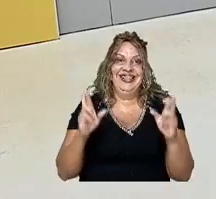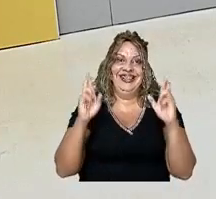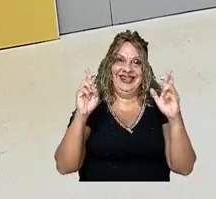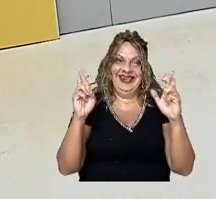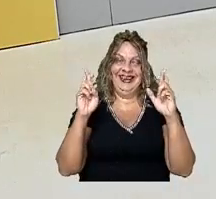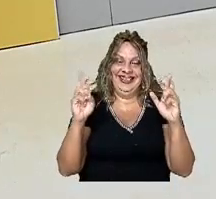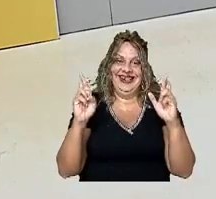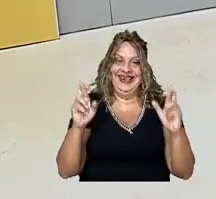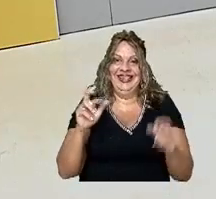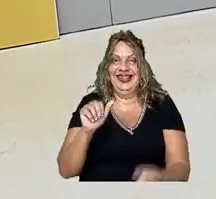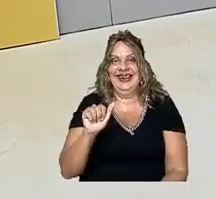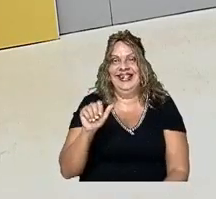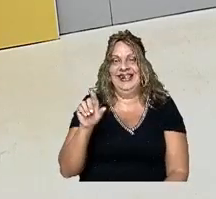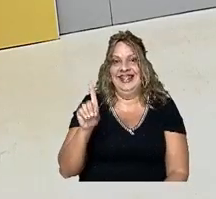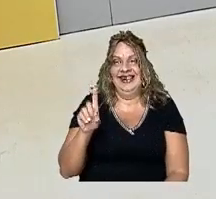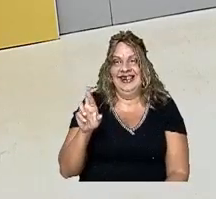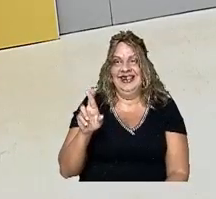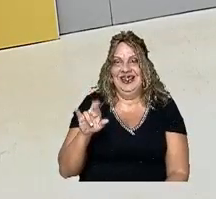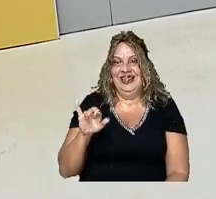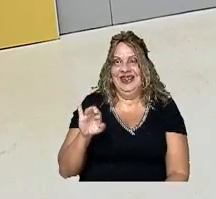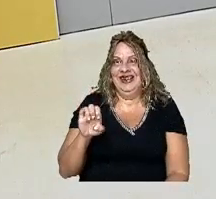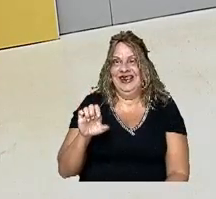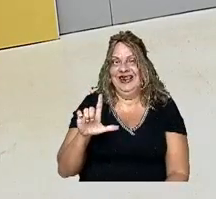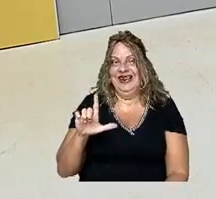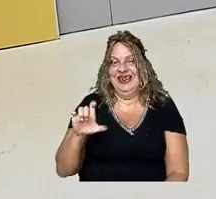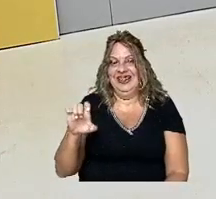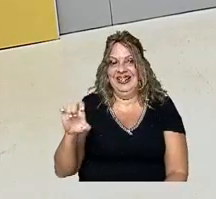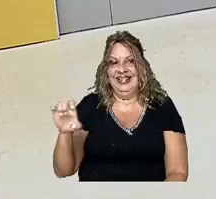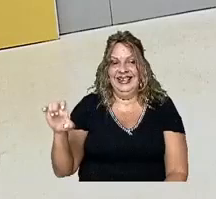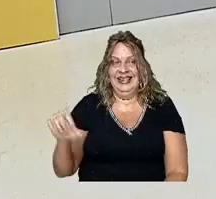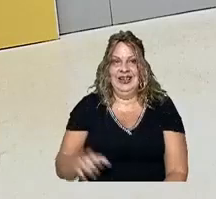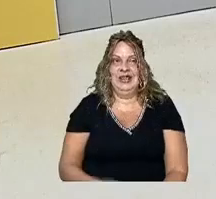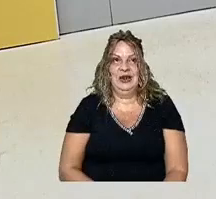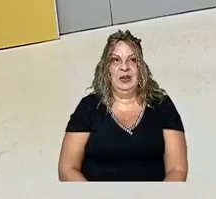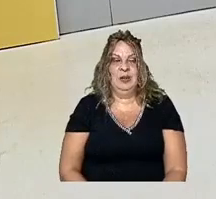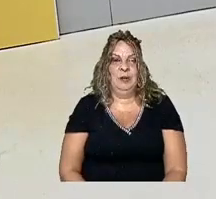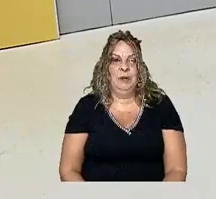torcida. Adriele aí, olha só.